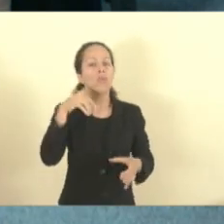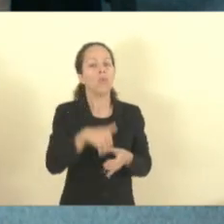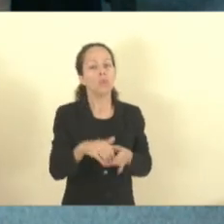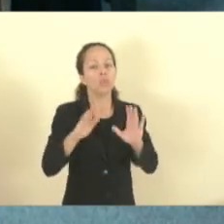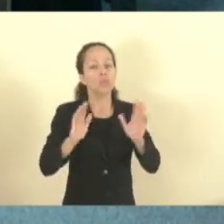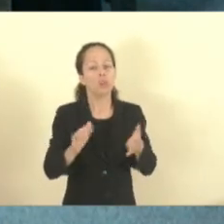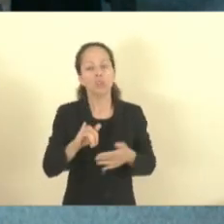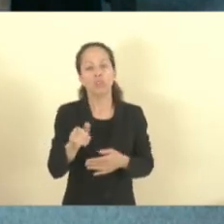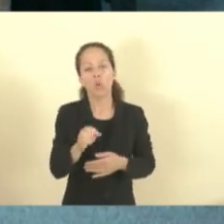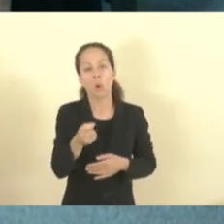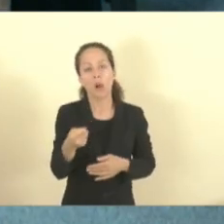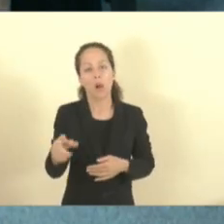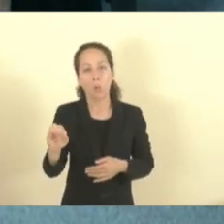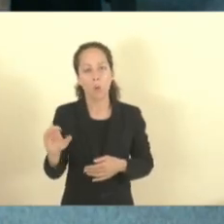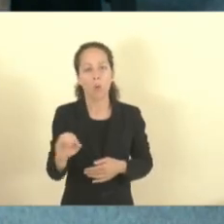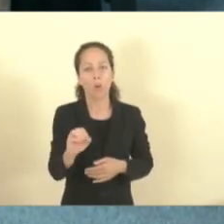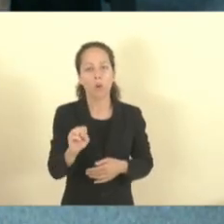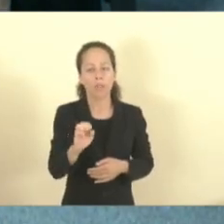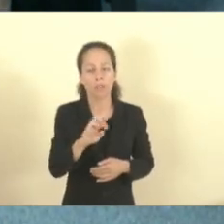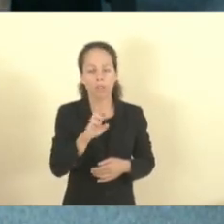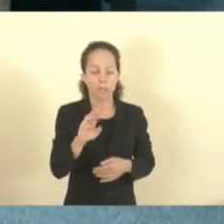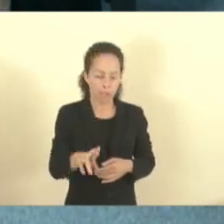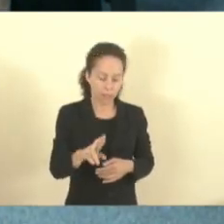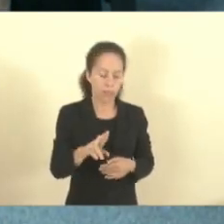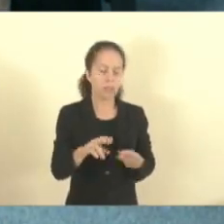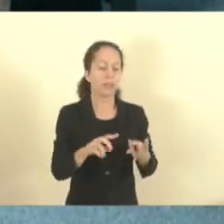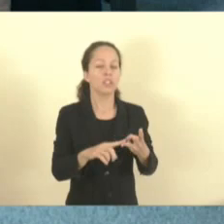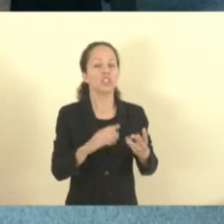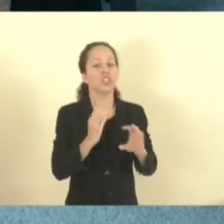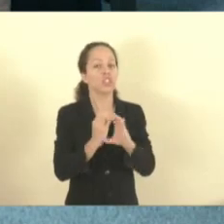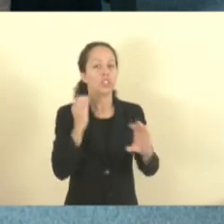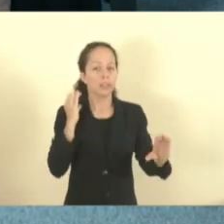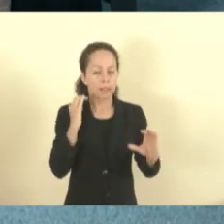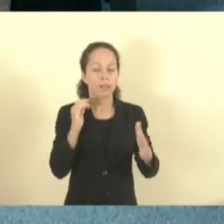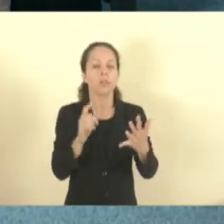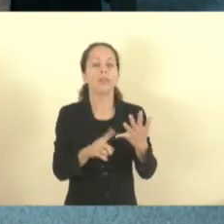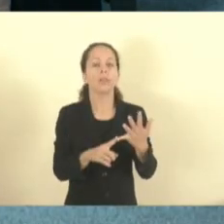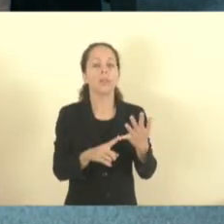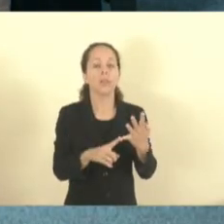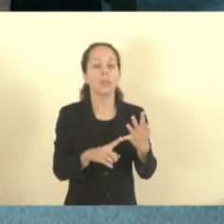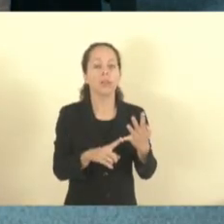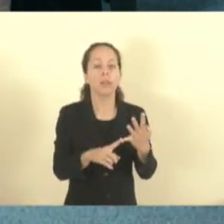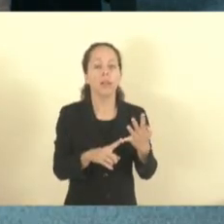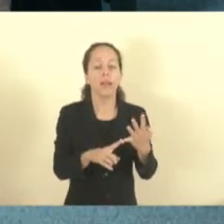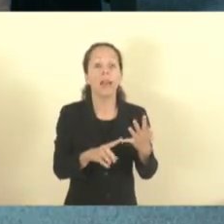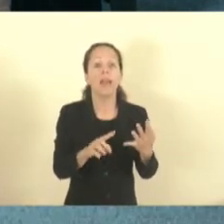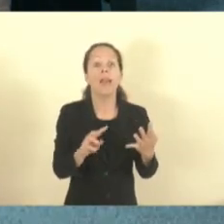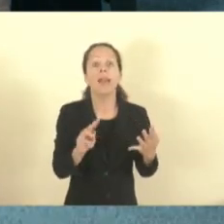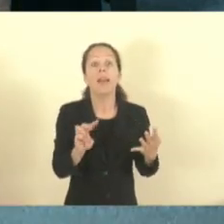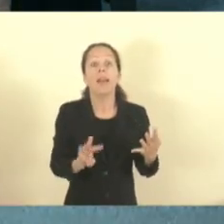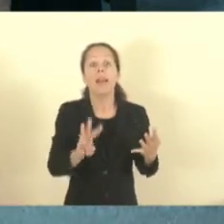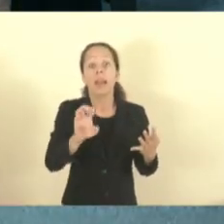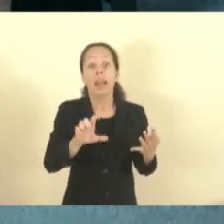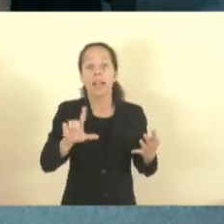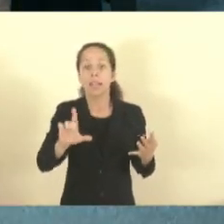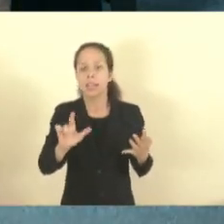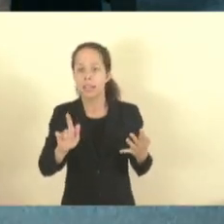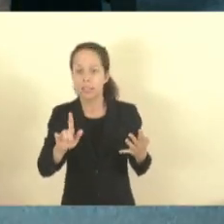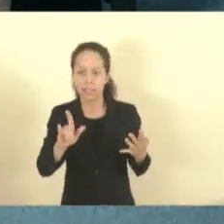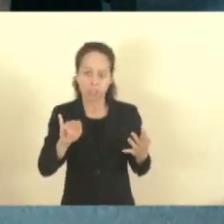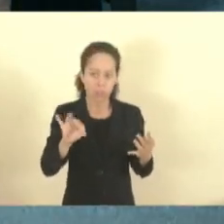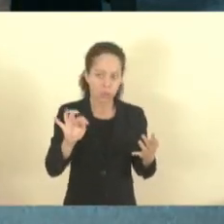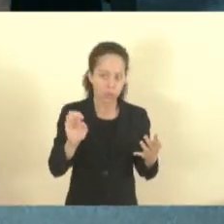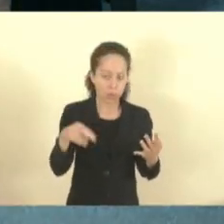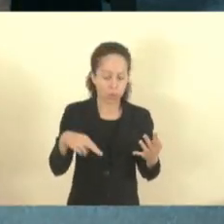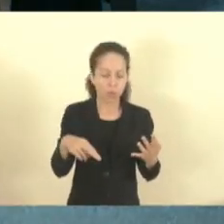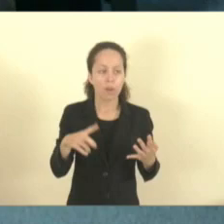João Cosi, o voto do engenheiro José Esmeraldo, voto do deputado Coronel Wellington, com o relator, deputado